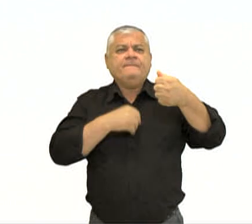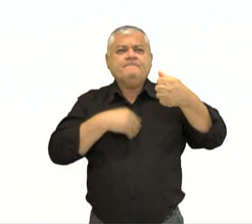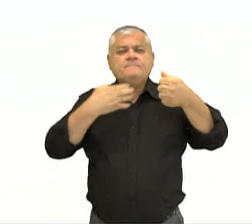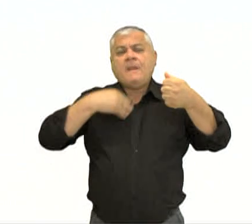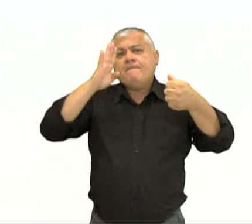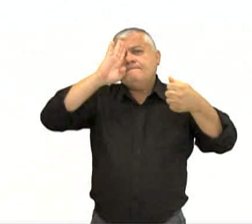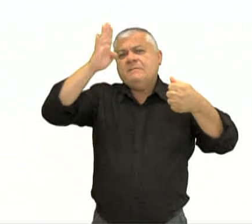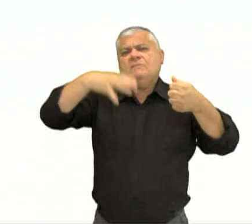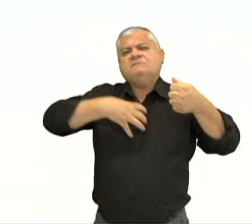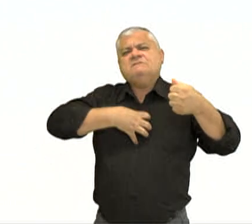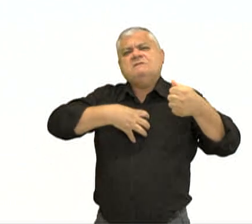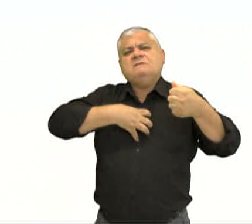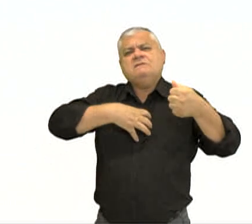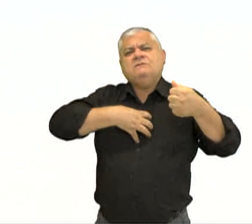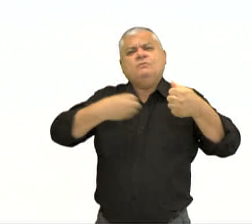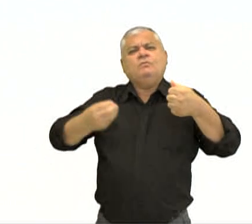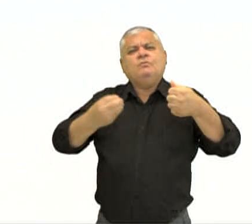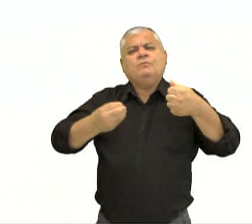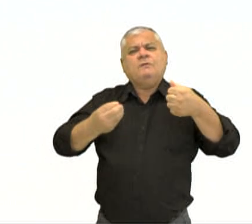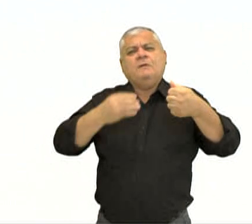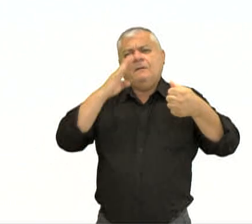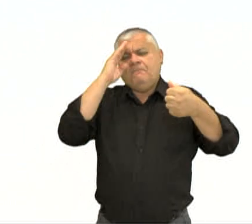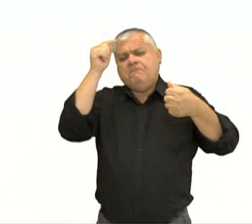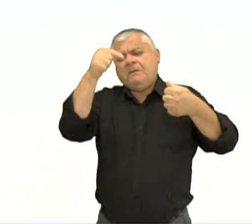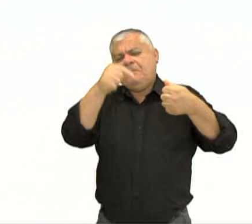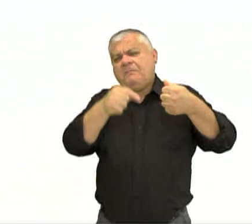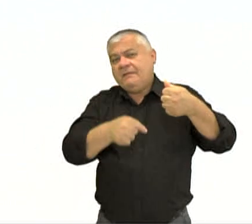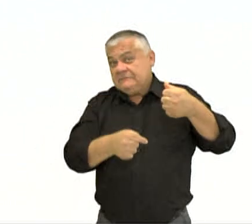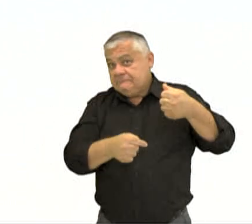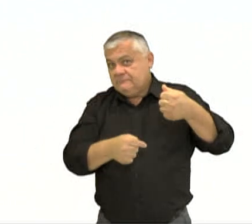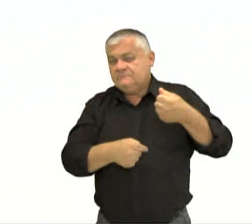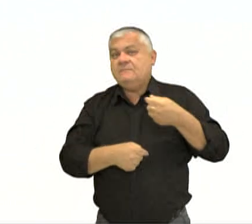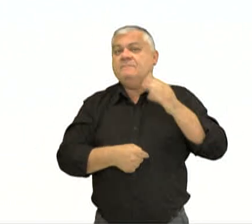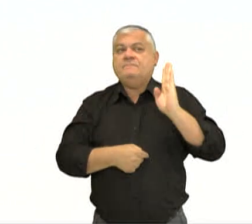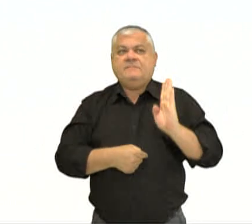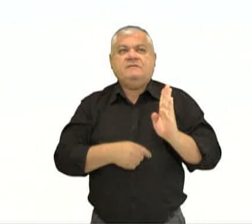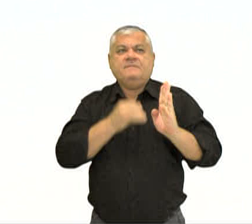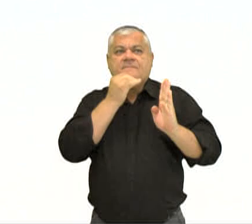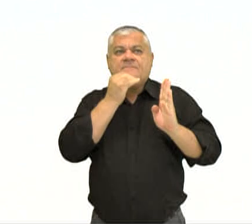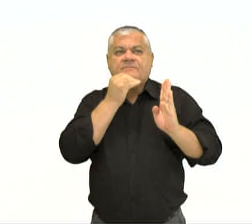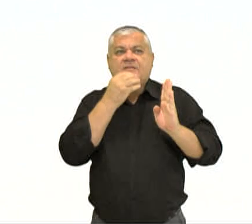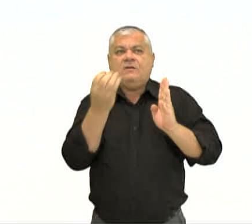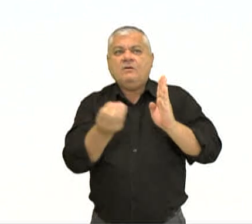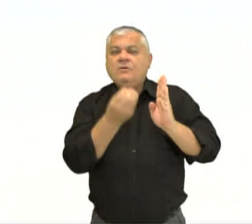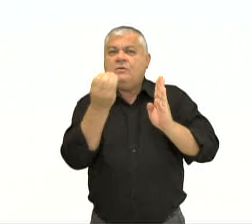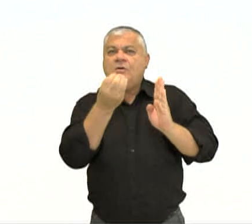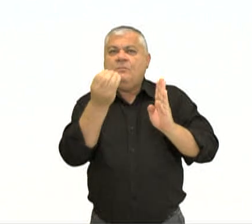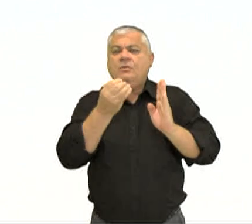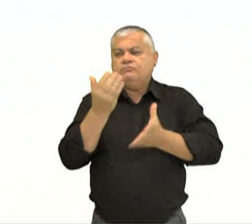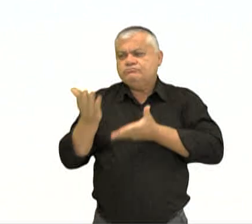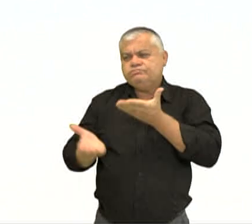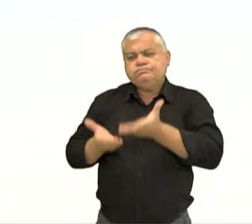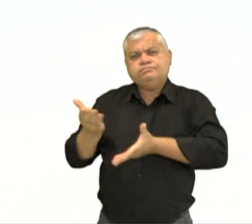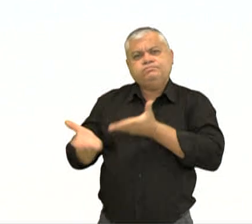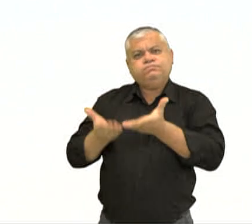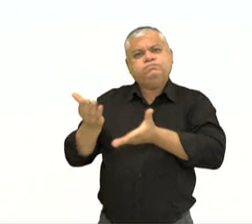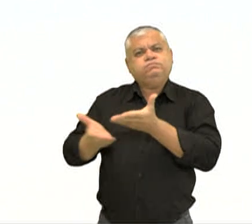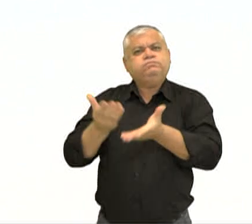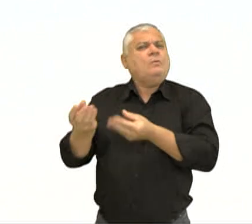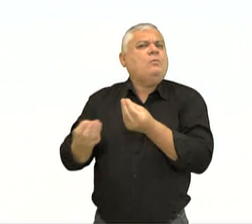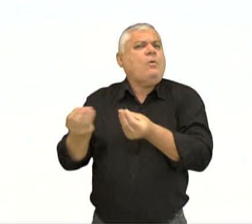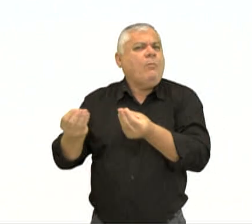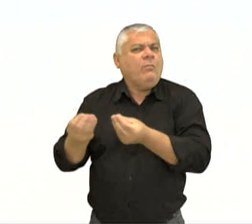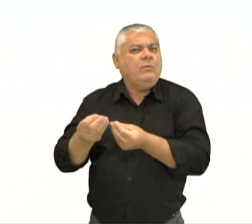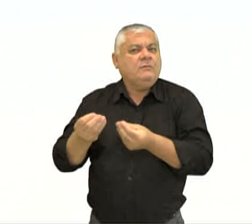os principais sintomas dessa doença que a gente acabou de ver? Letra B. De que forma é feito o tratamento